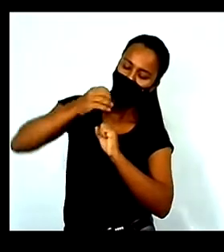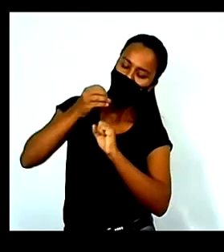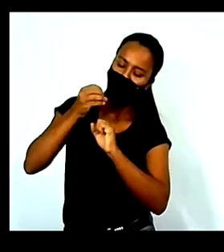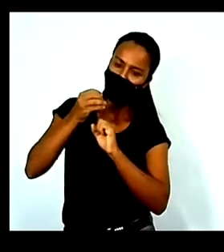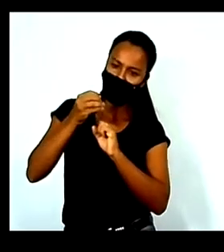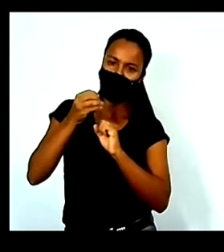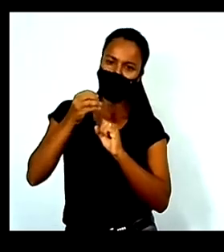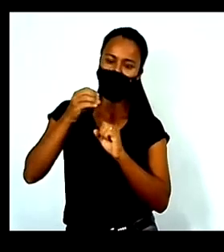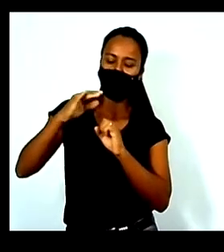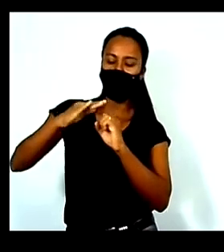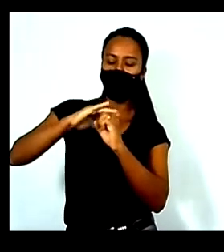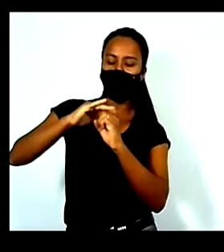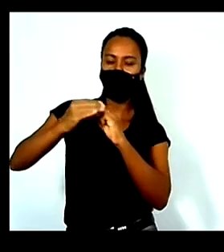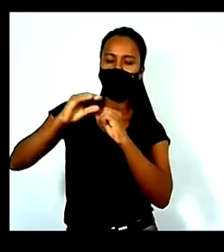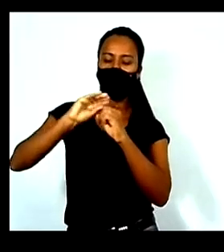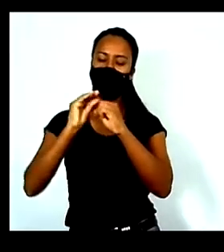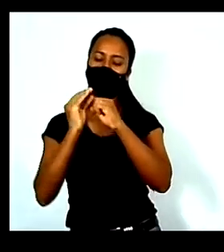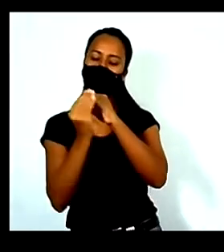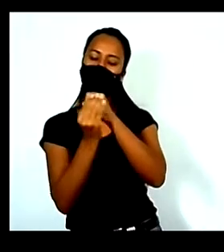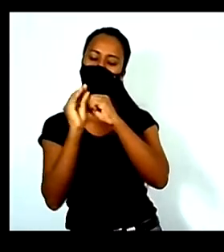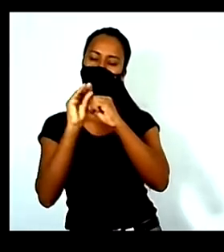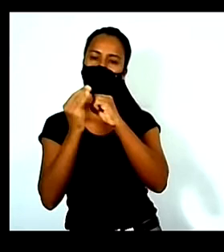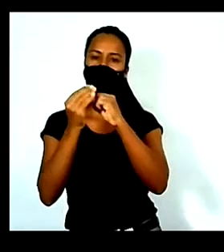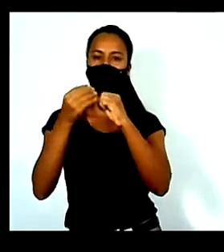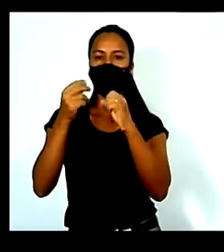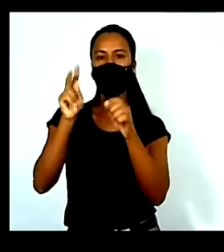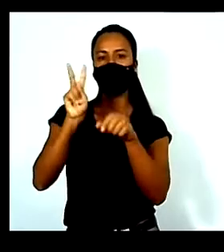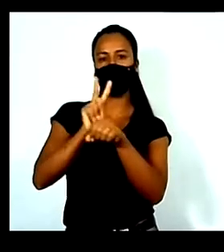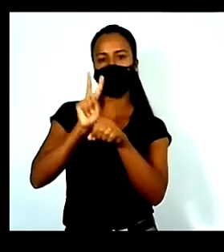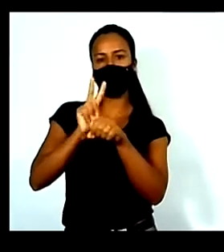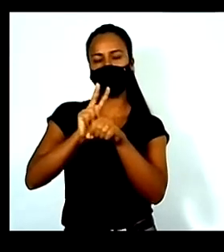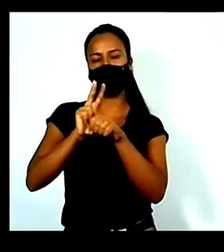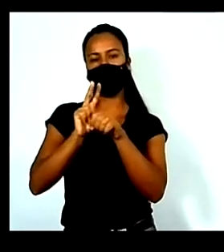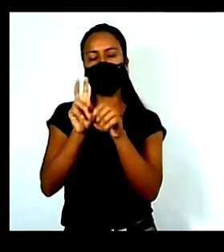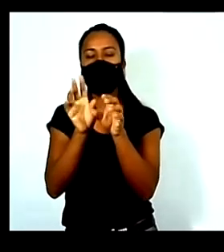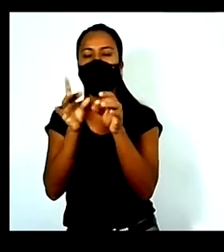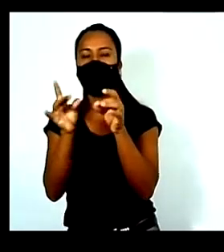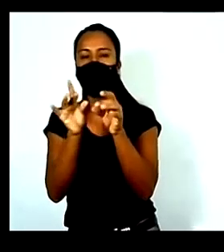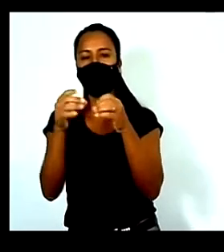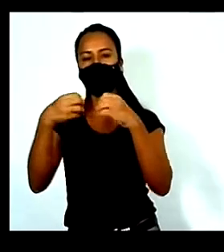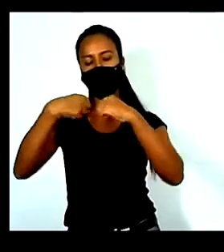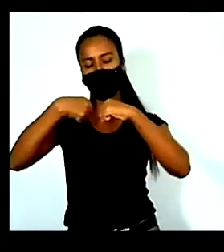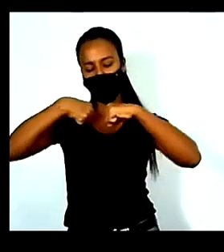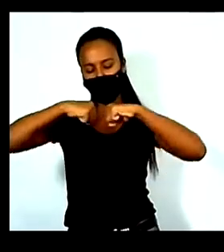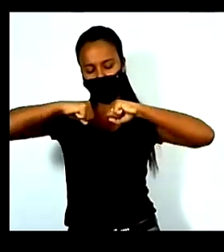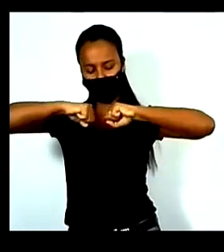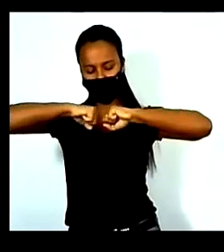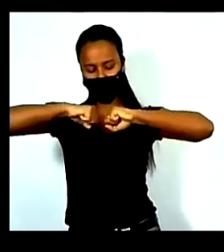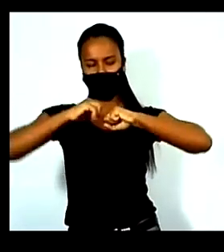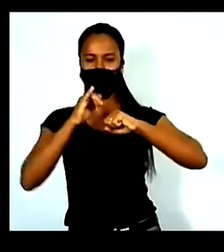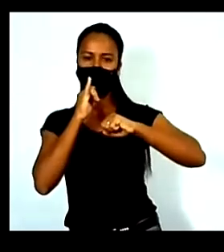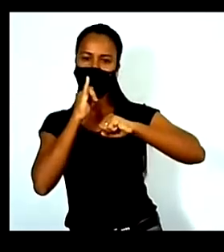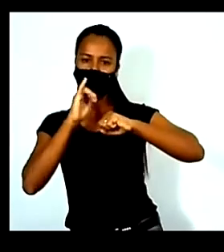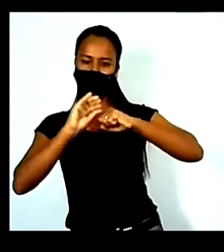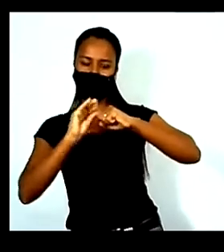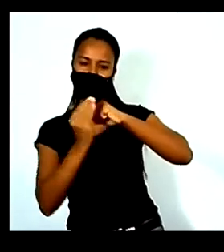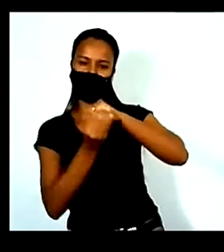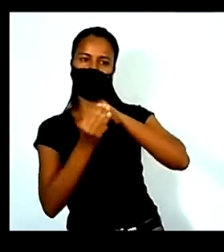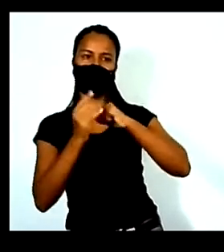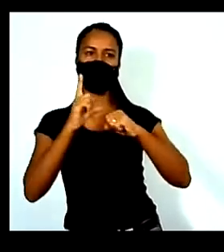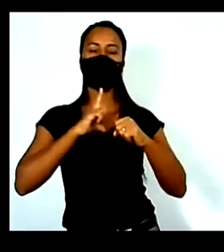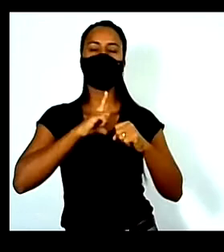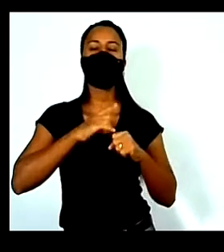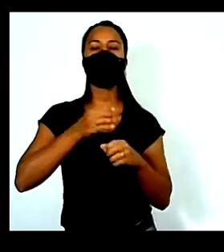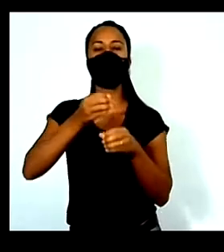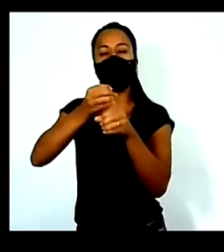a danificar, né? Não venham a corroer um osso ou outro. E ao longo da nossa coluna vertebral, existem orifícios em